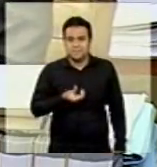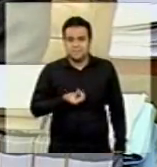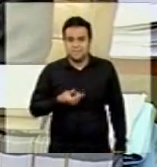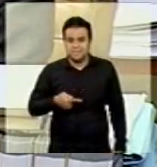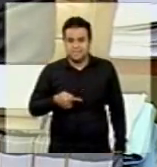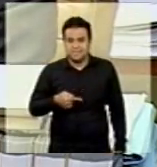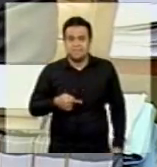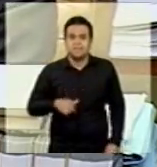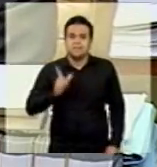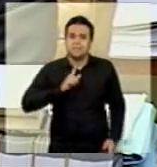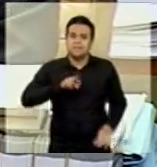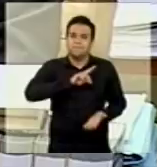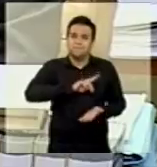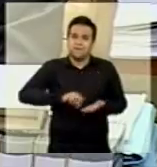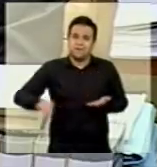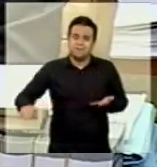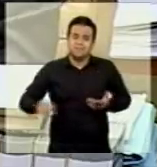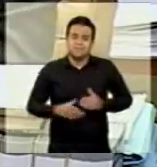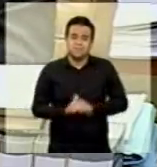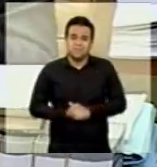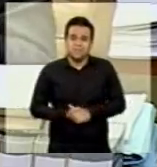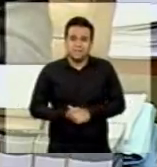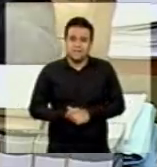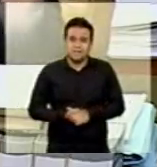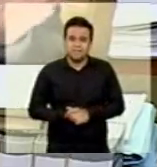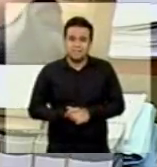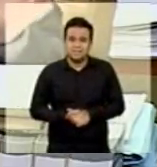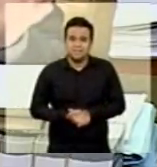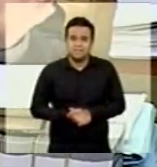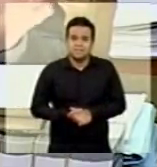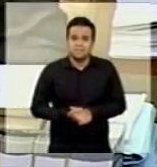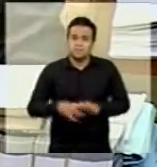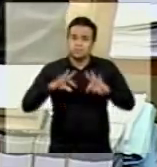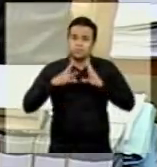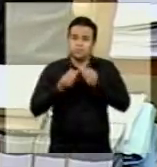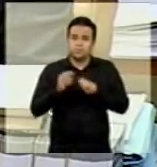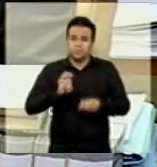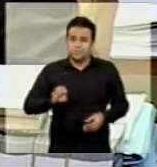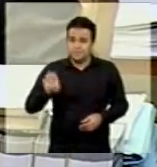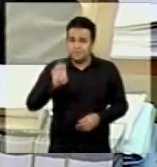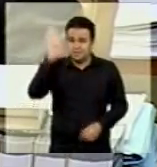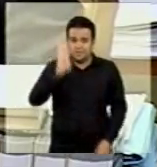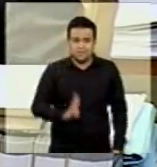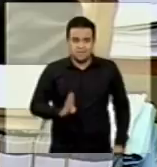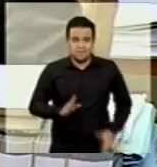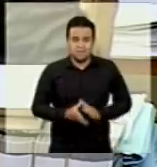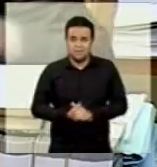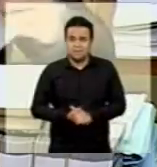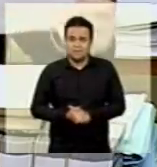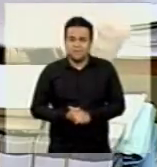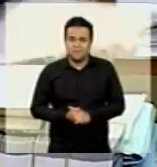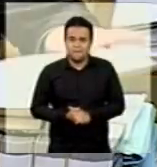são múltiplas, não é? Em relação a praticamente todos os estados do Brasil, não é mesmo?